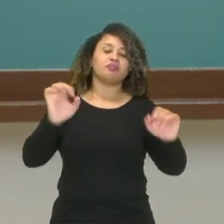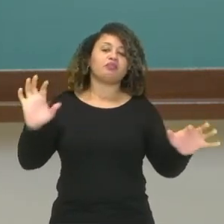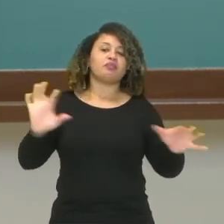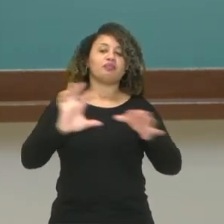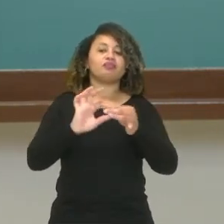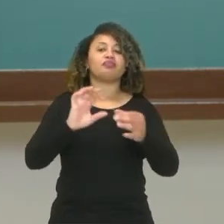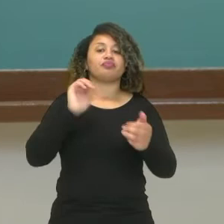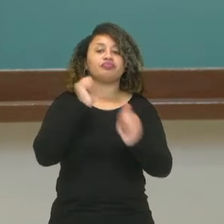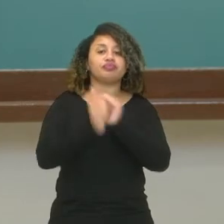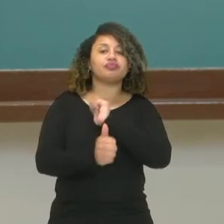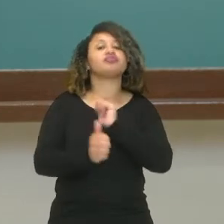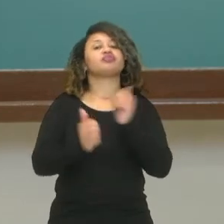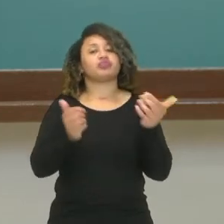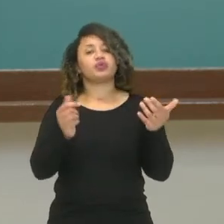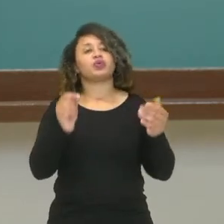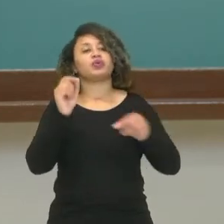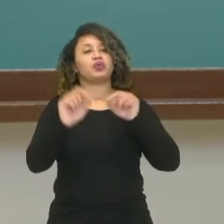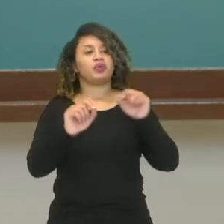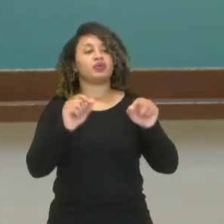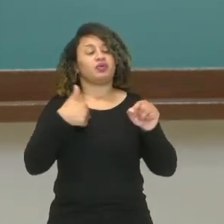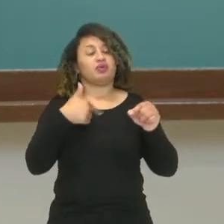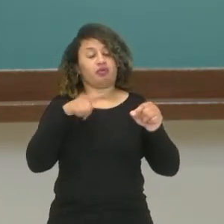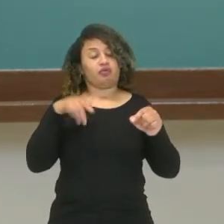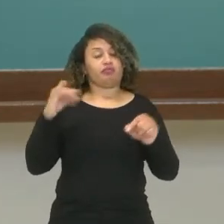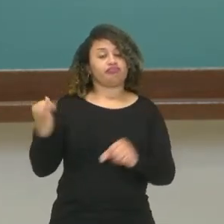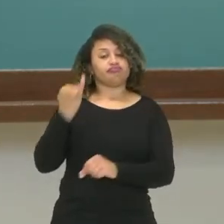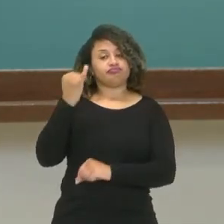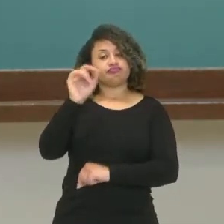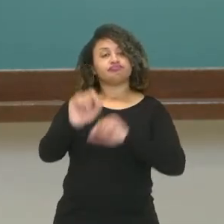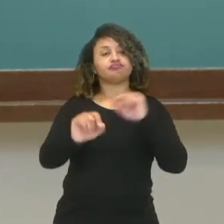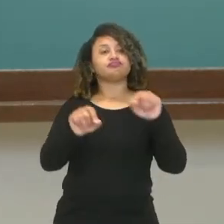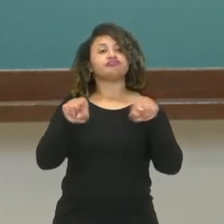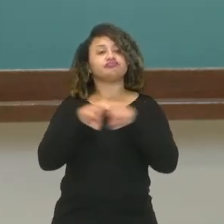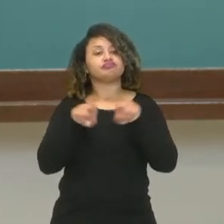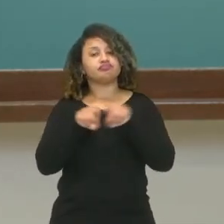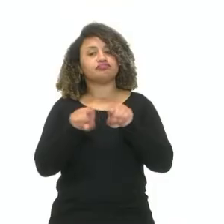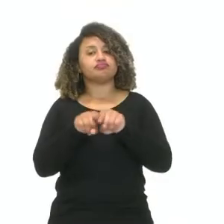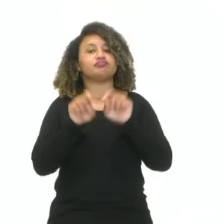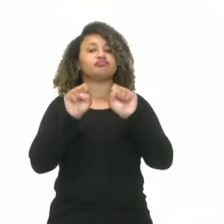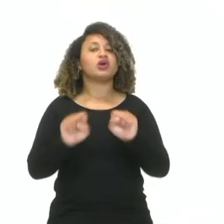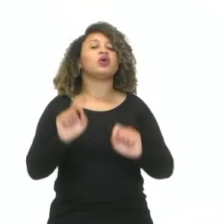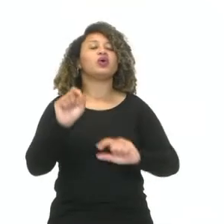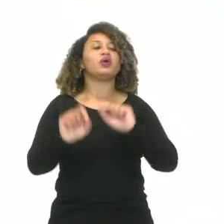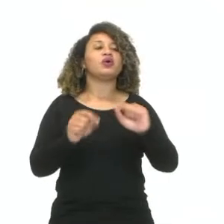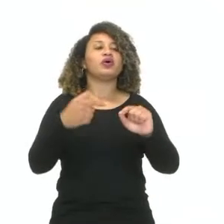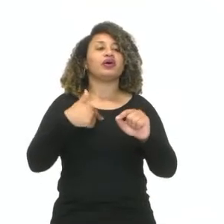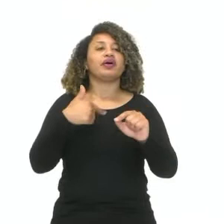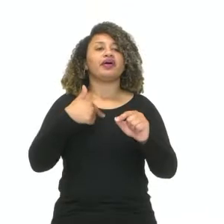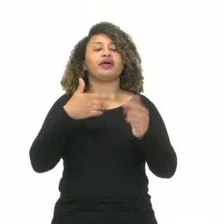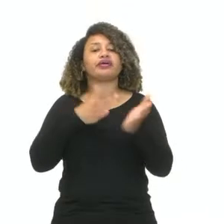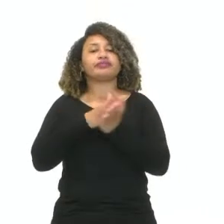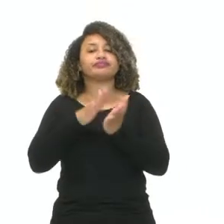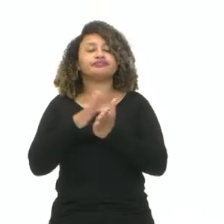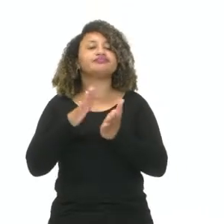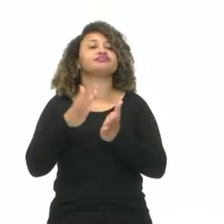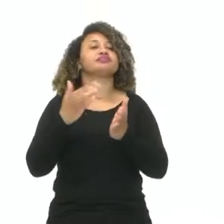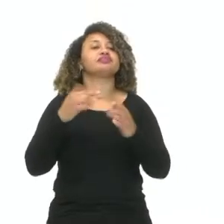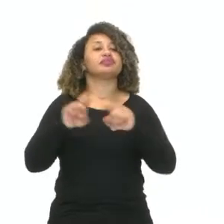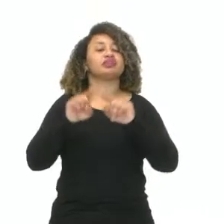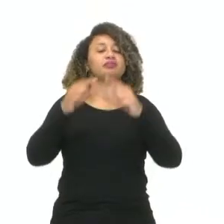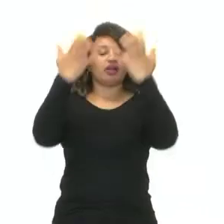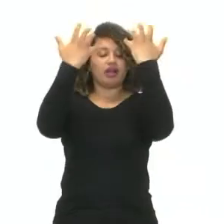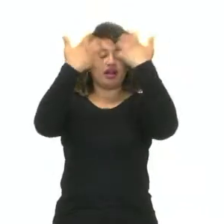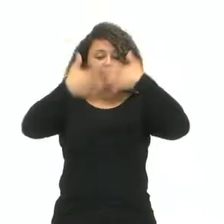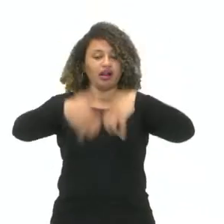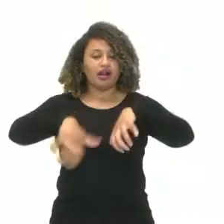esportes, é um fator bem importante, também ele pode proporcionar queima de calorias, a aceleração do